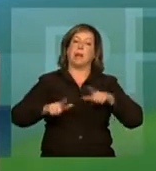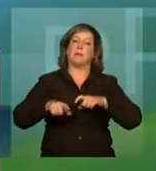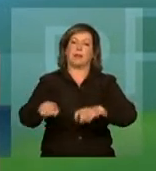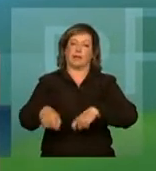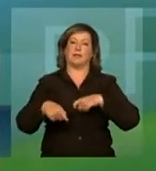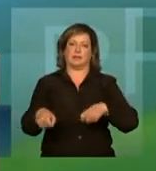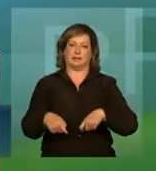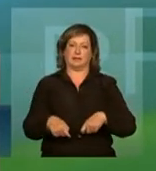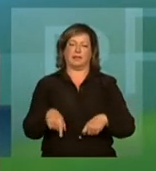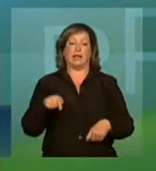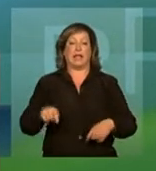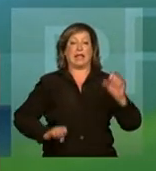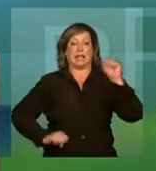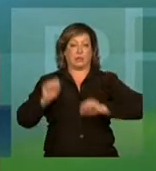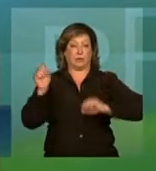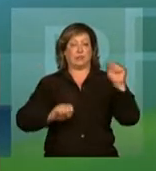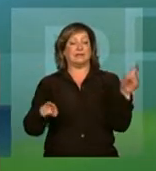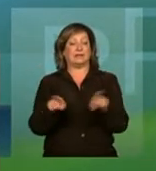A indústria também teve